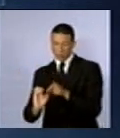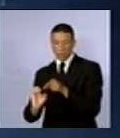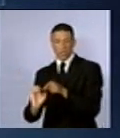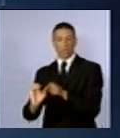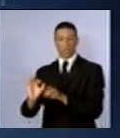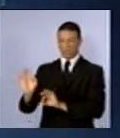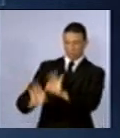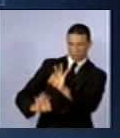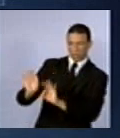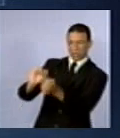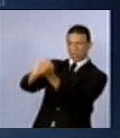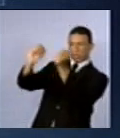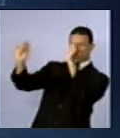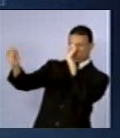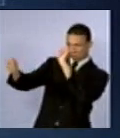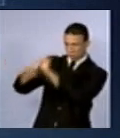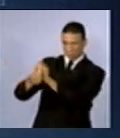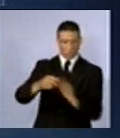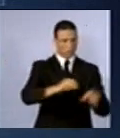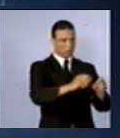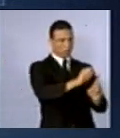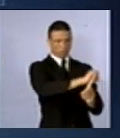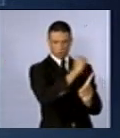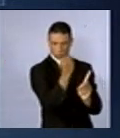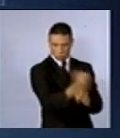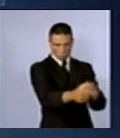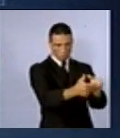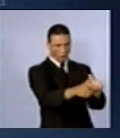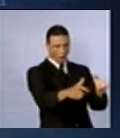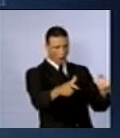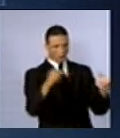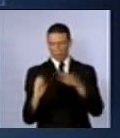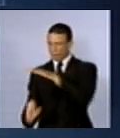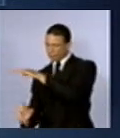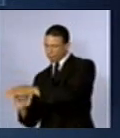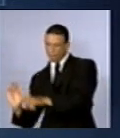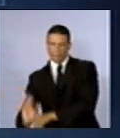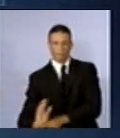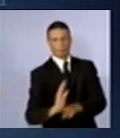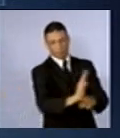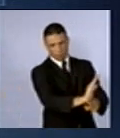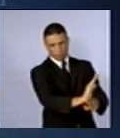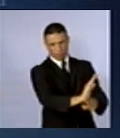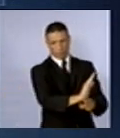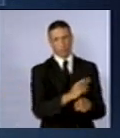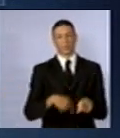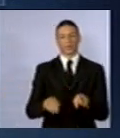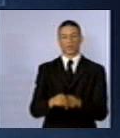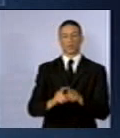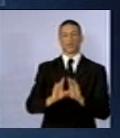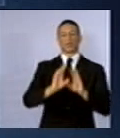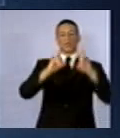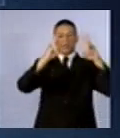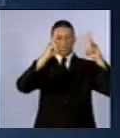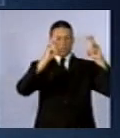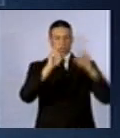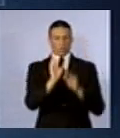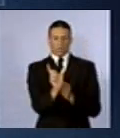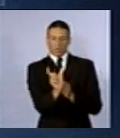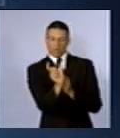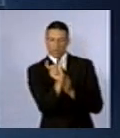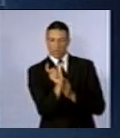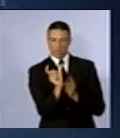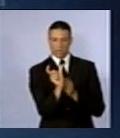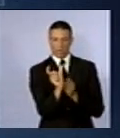a demanda cada vez mais crescente da sociedade contemporânea. Um termo que, na área de ambiental,